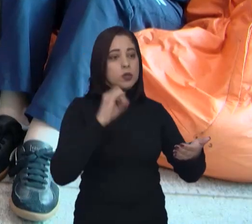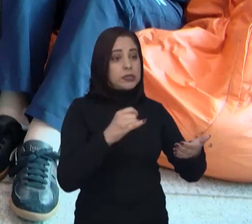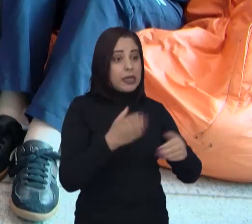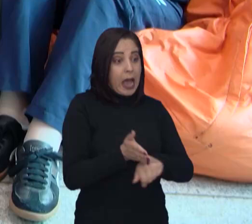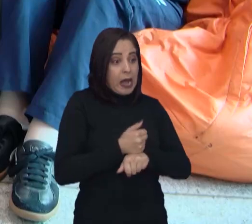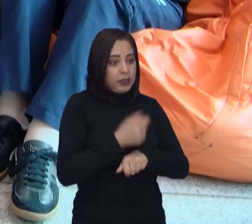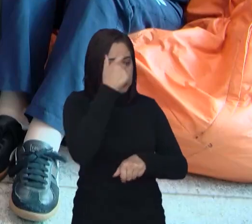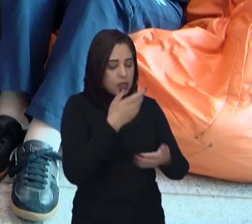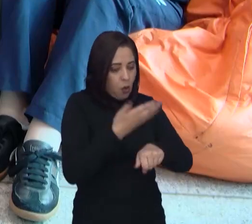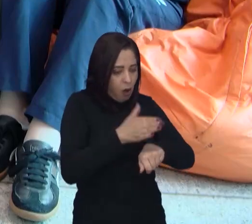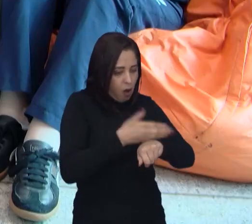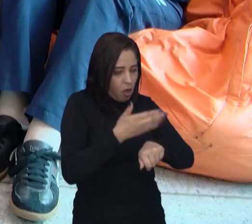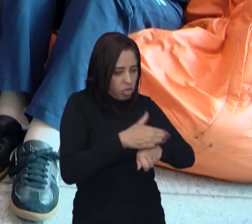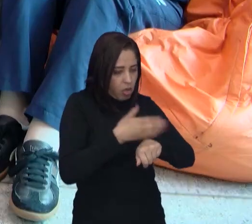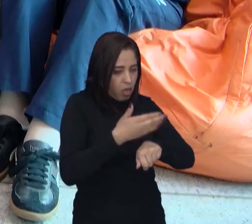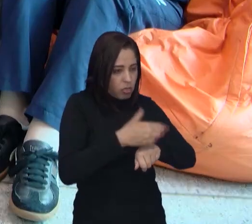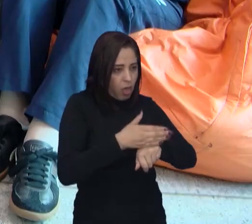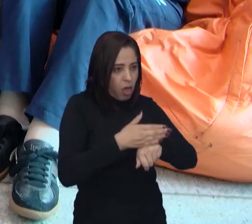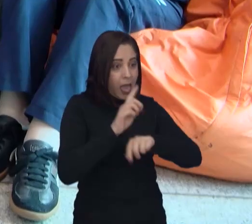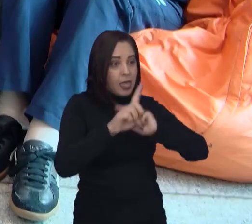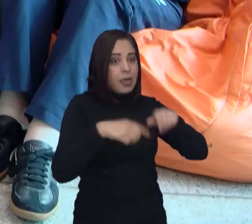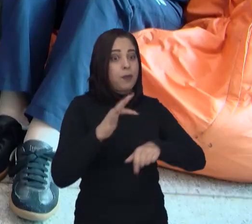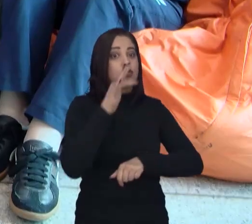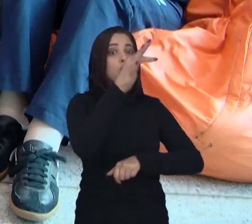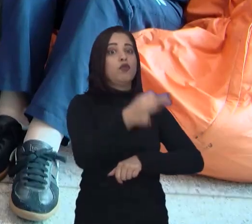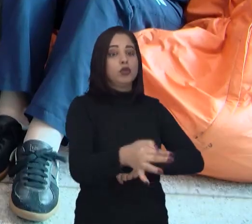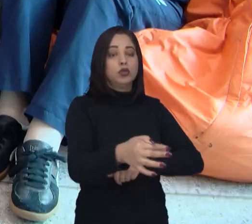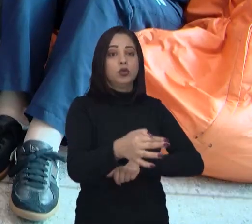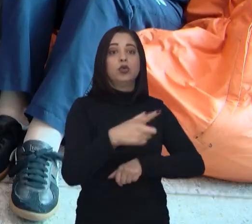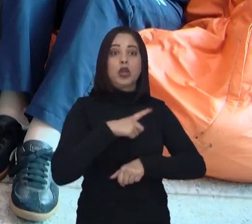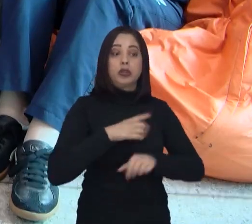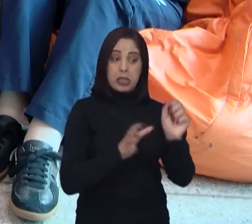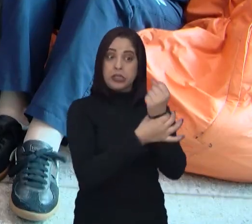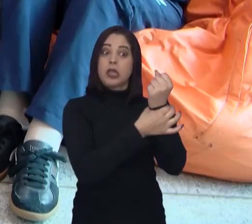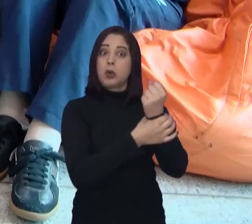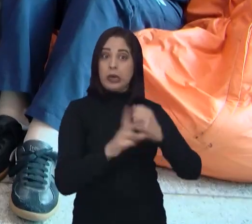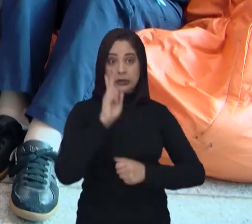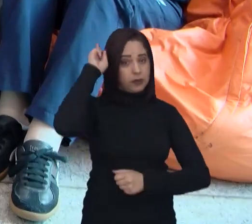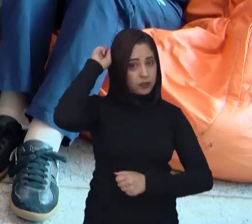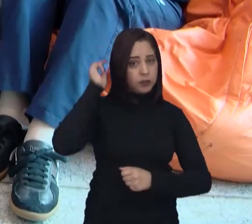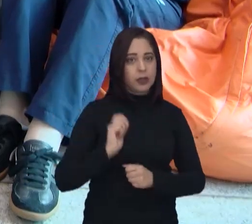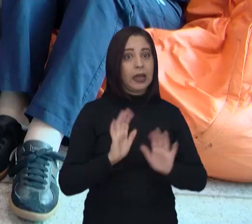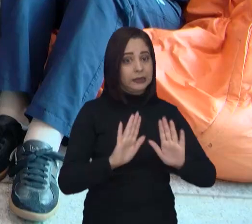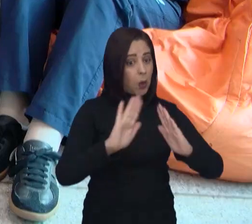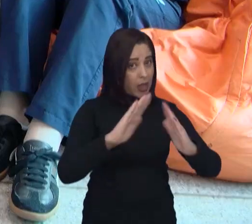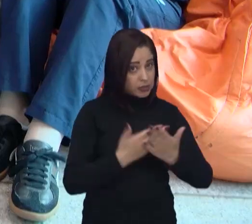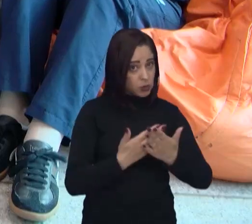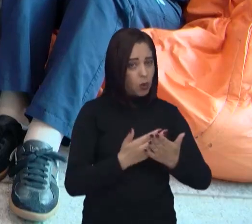antes, melhor vai ser minha capacidade e minha confiança para fazer os futuros vestibulares. E a escola cuida